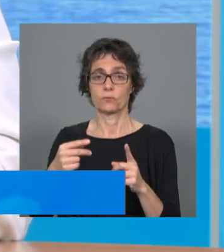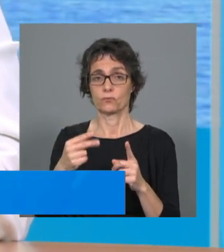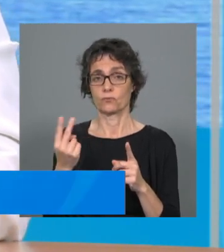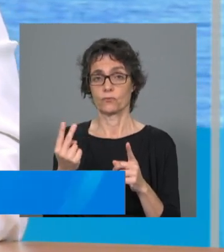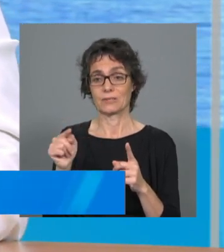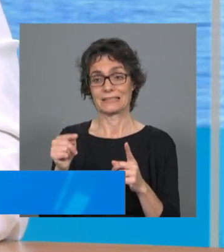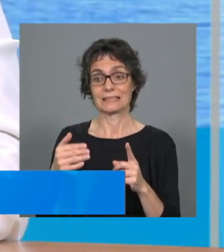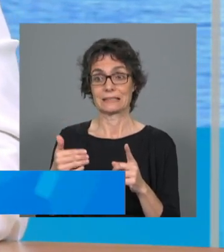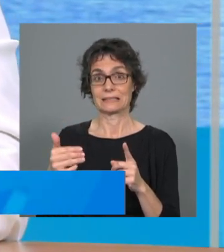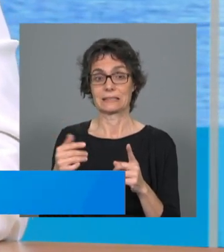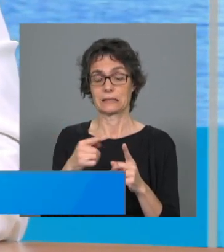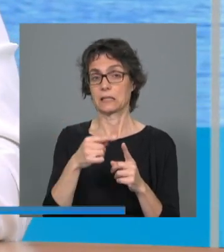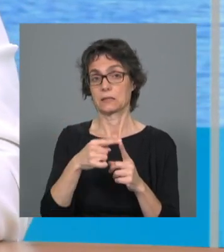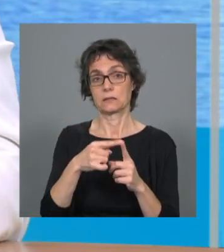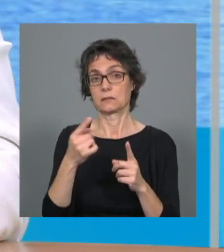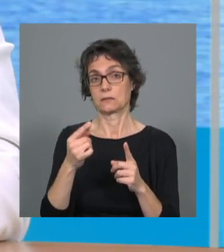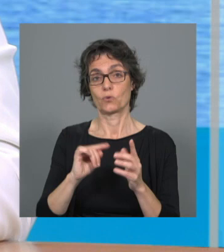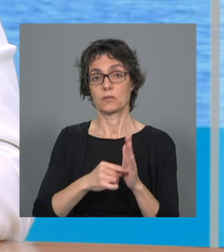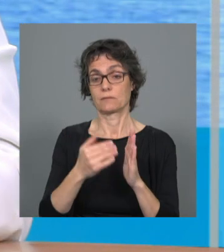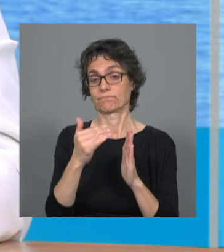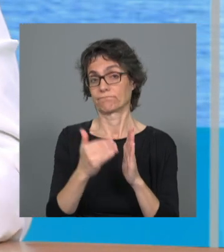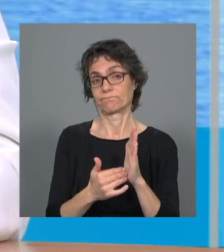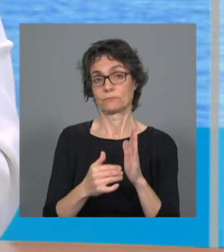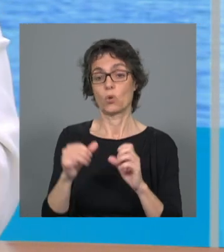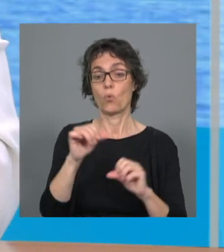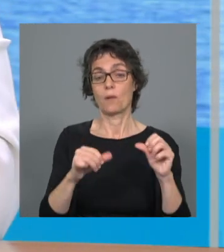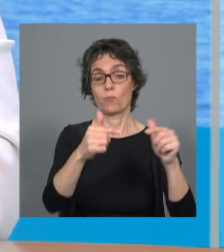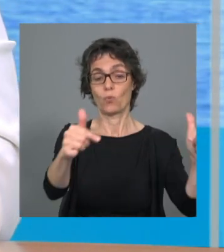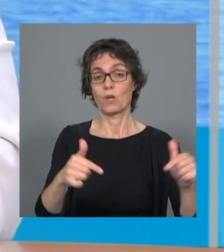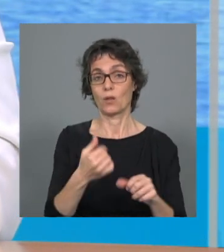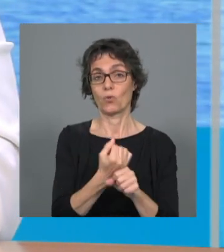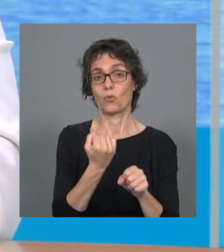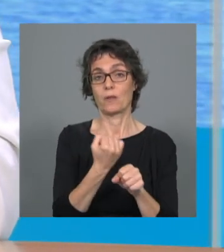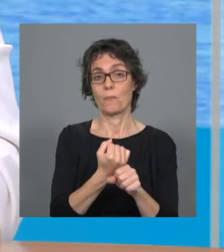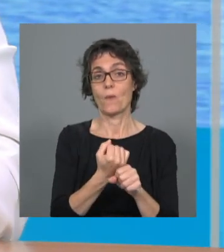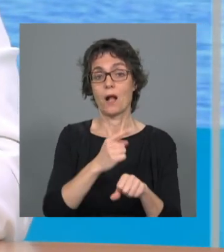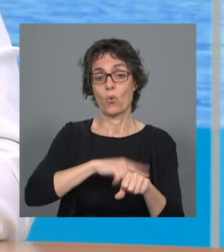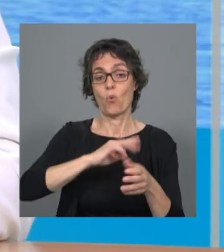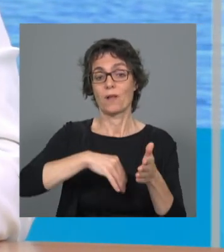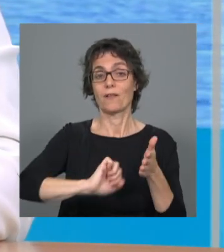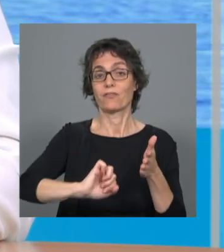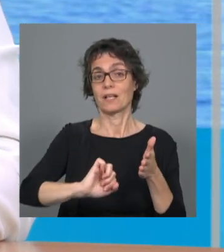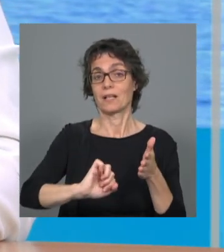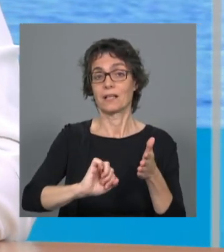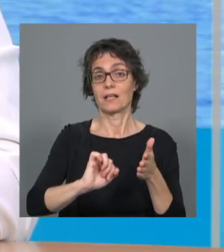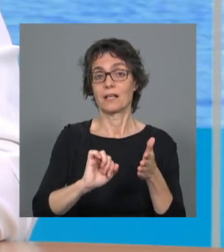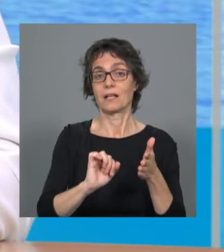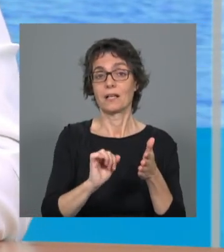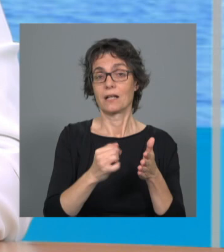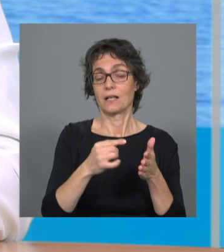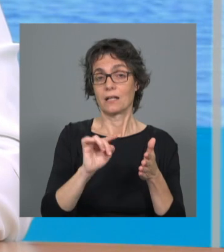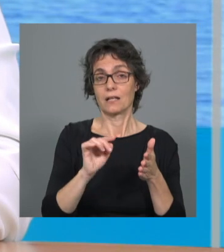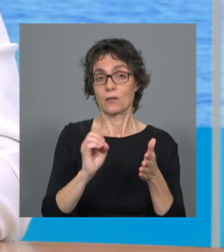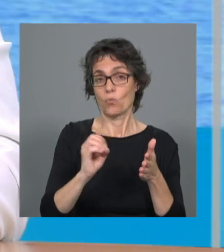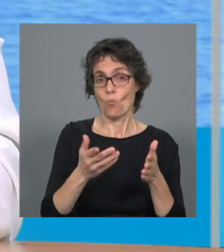que vão baixar o nível de testagem. Os laboratórios não estão a funcionar como estariam se não houvesse os feriados